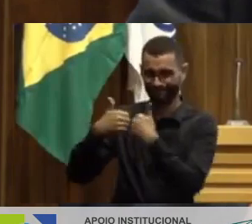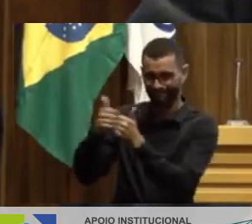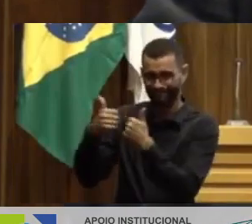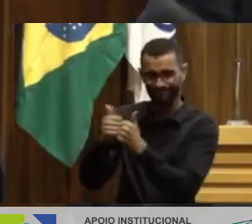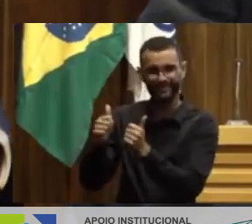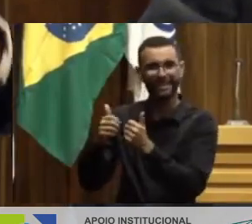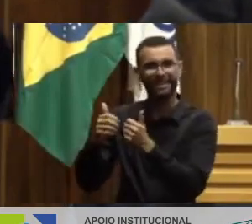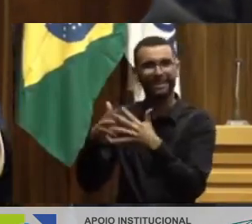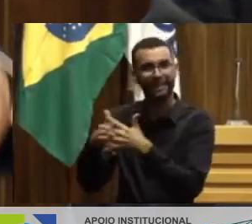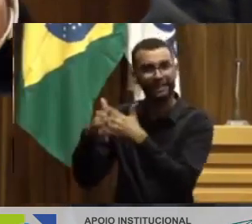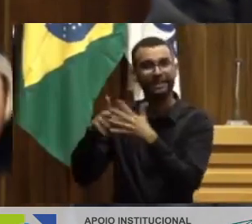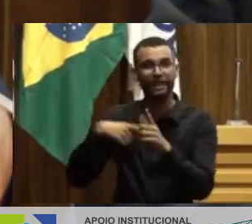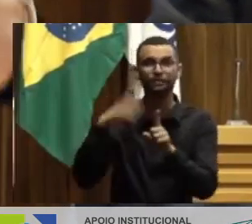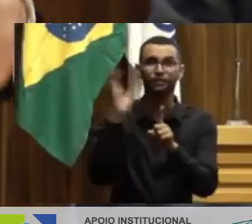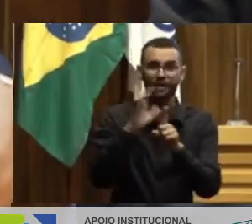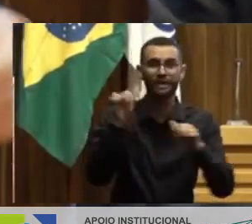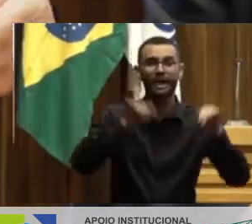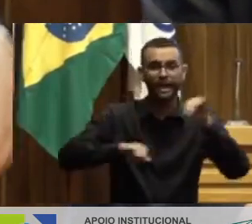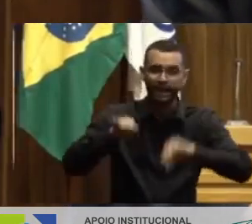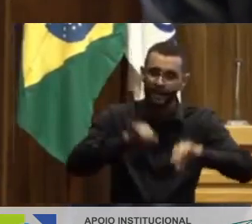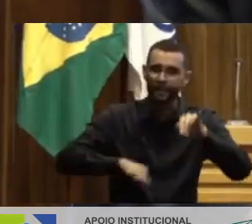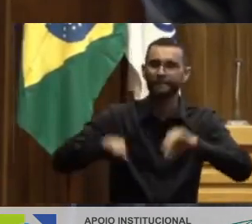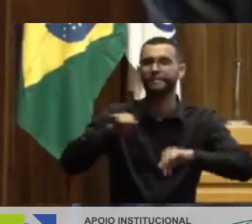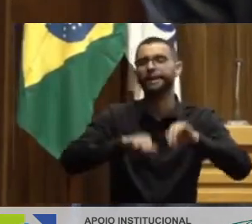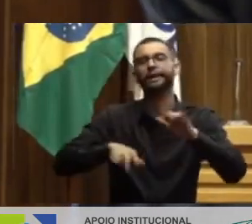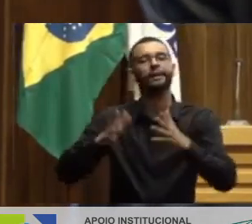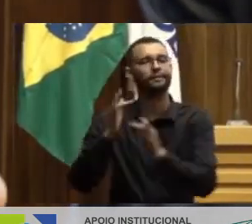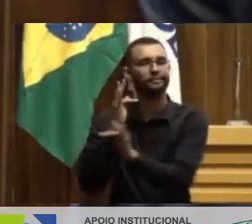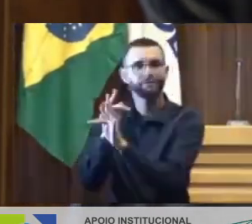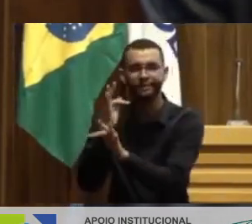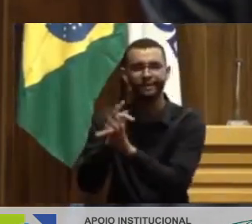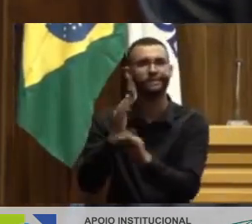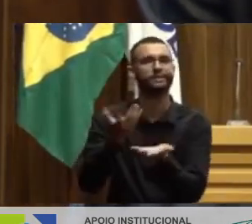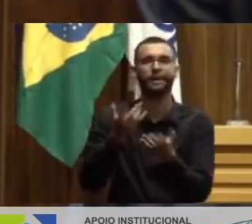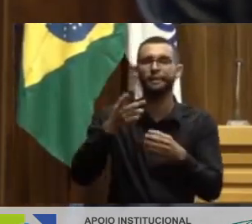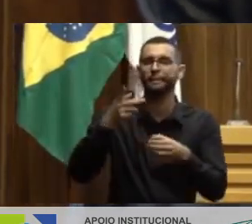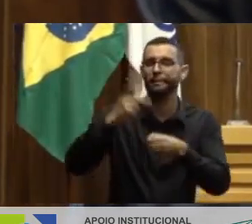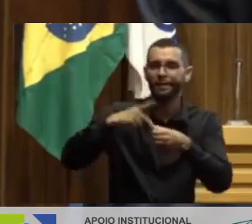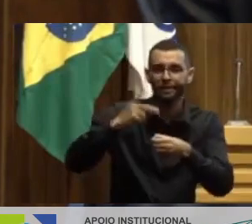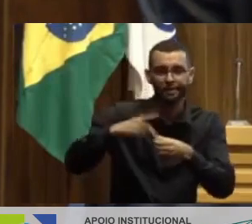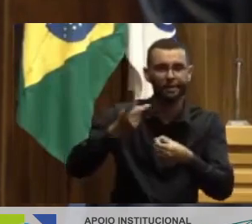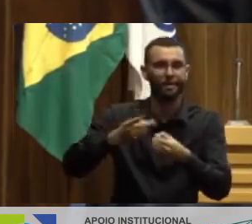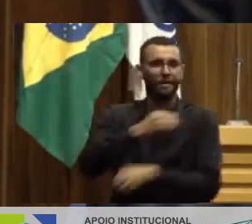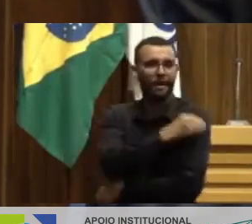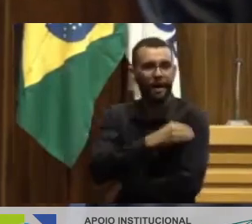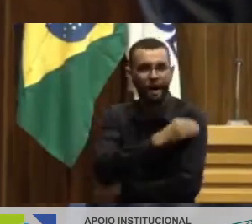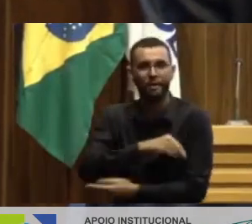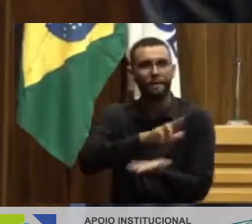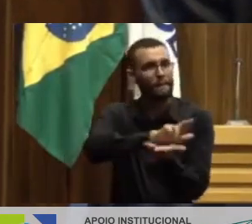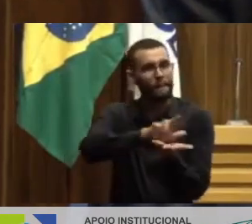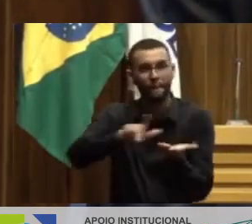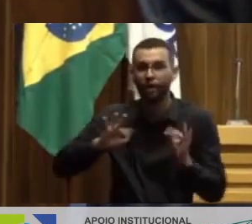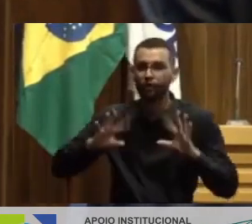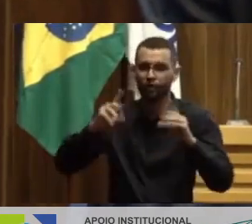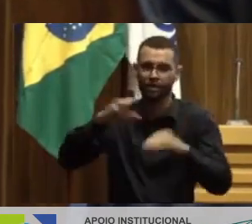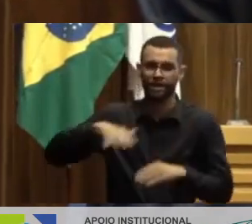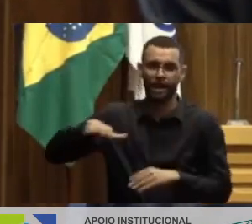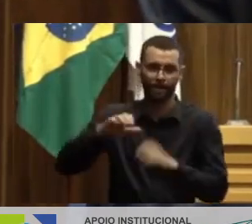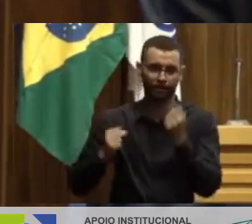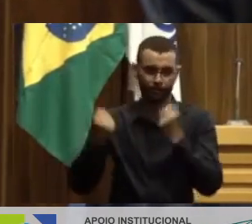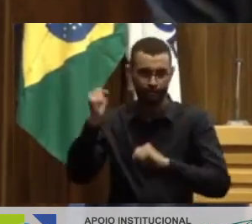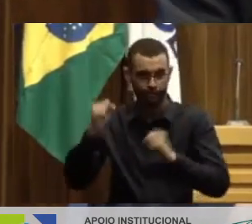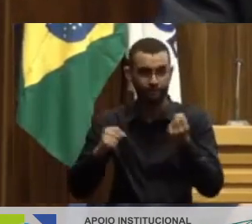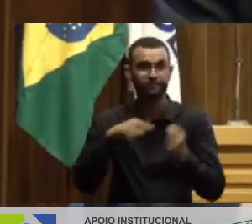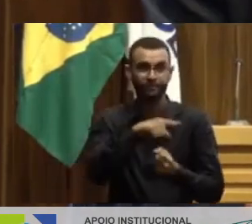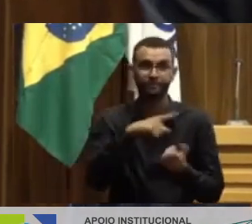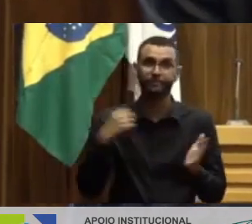na mecânica, na química, em plástico, borracha, etc., petróleo, etanol, em toda a cadeia industrial. Então, isso vai ficar na sua biografia